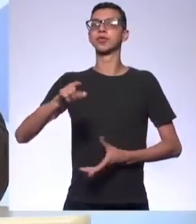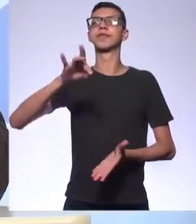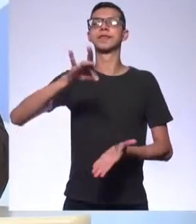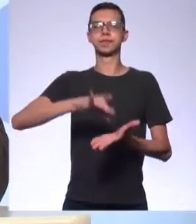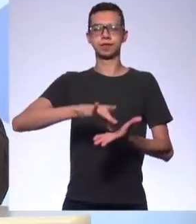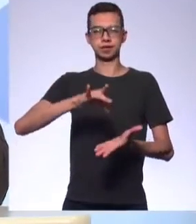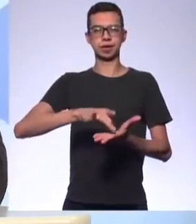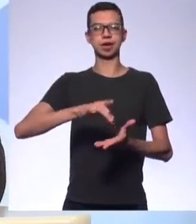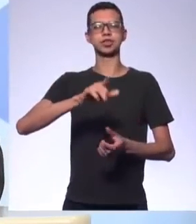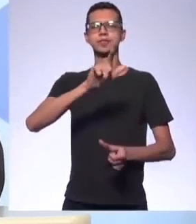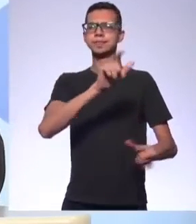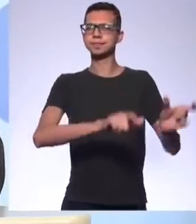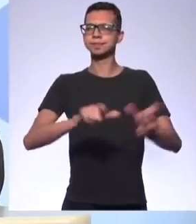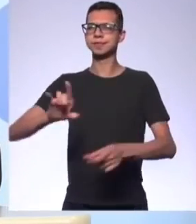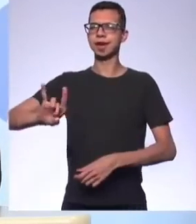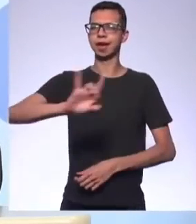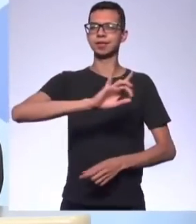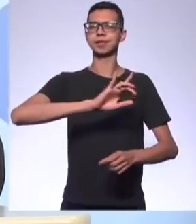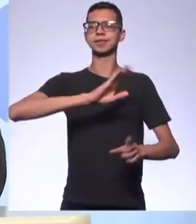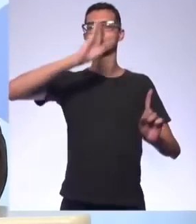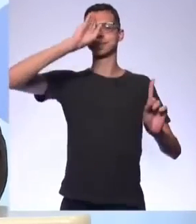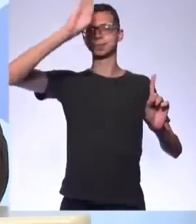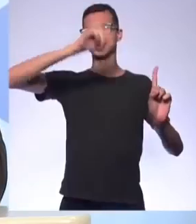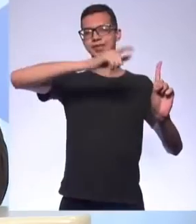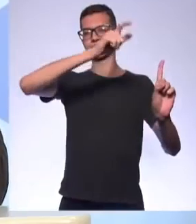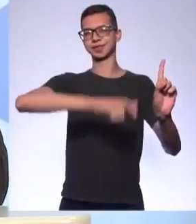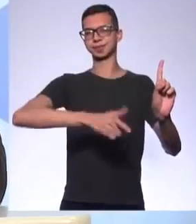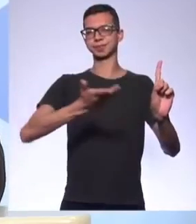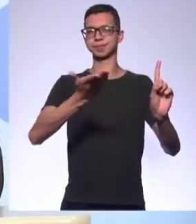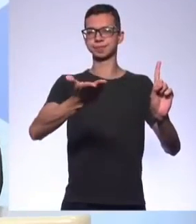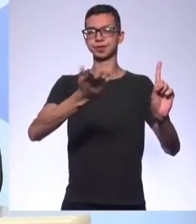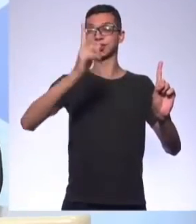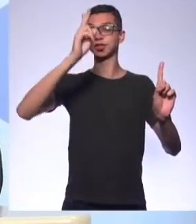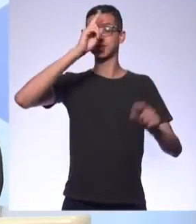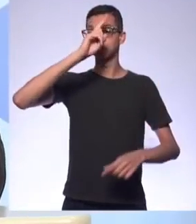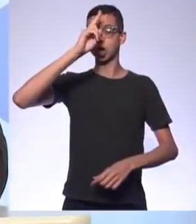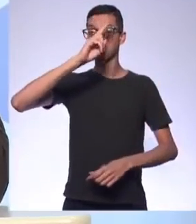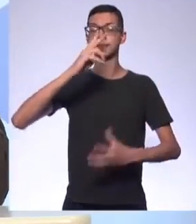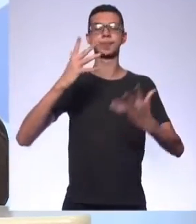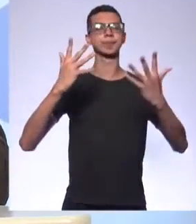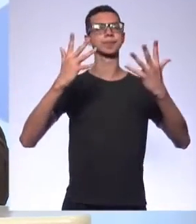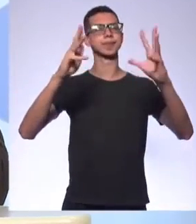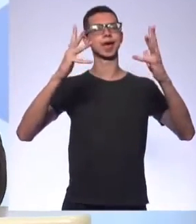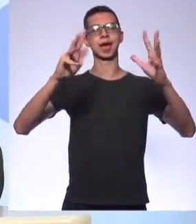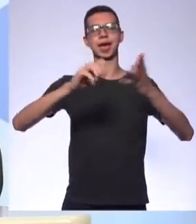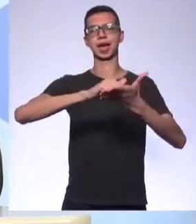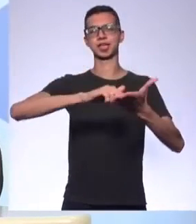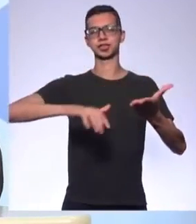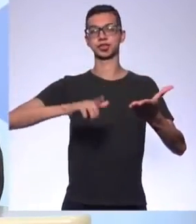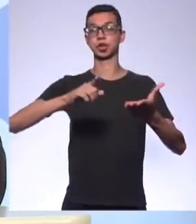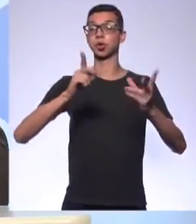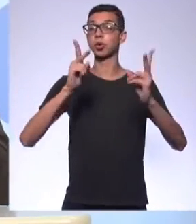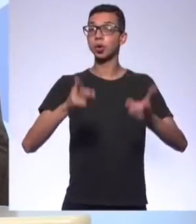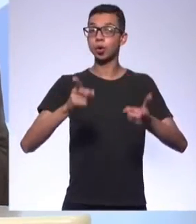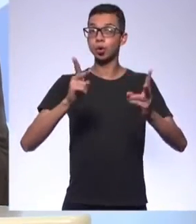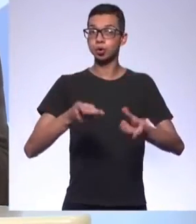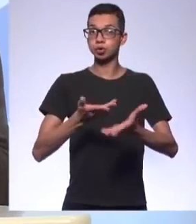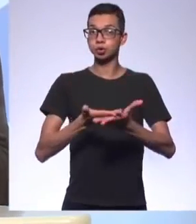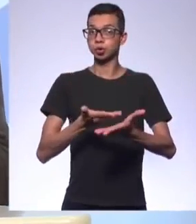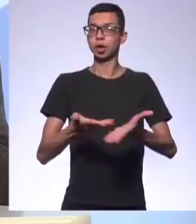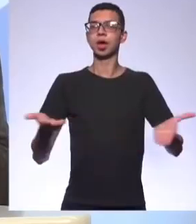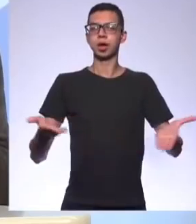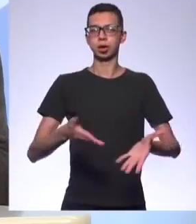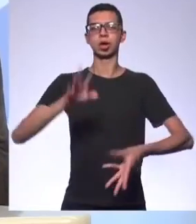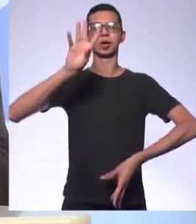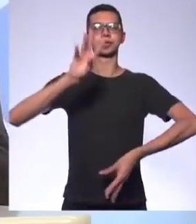verdadeiros protagonistas dessa história. Parabéns pela atividade de vocês, continue estudando e, para